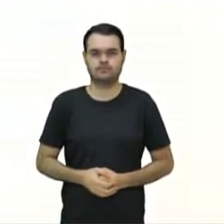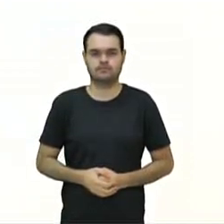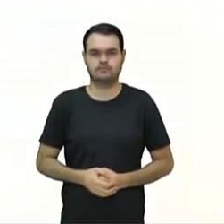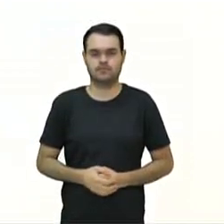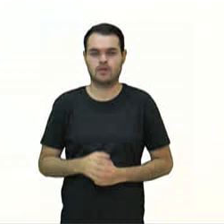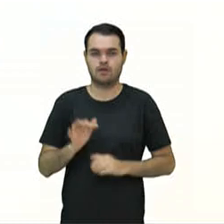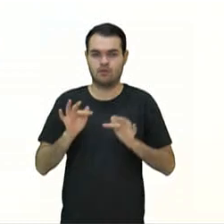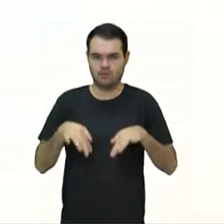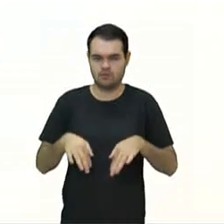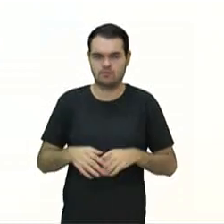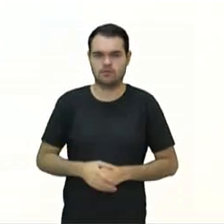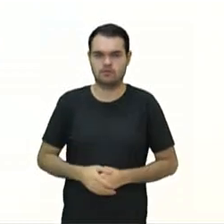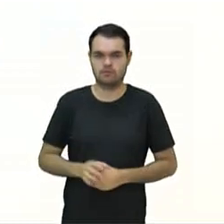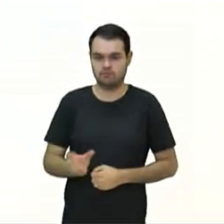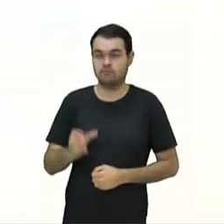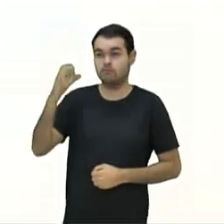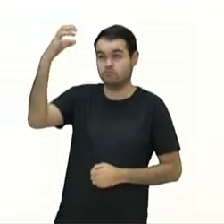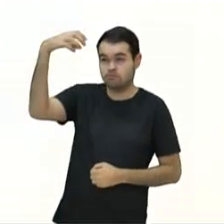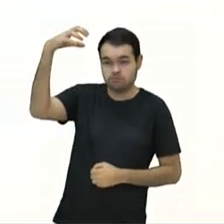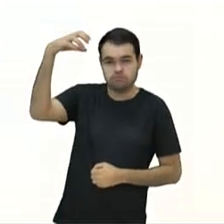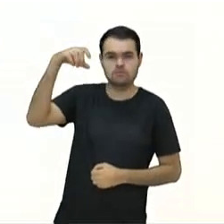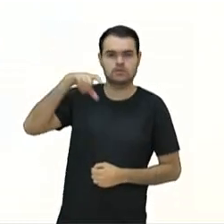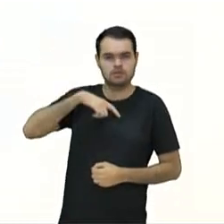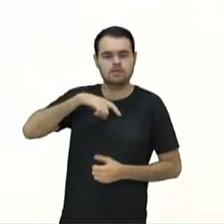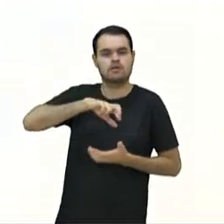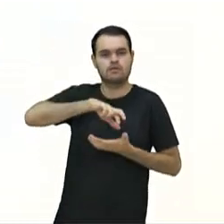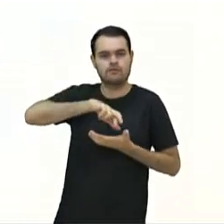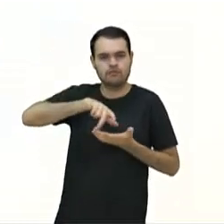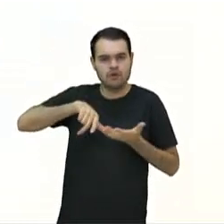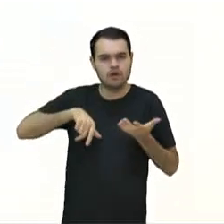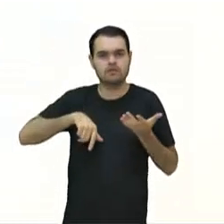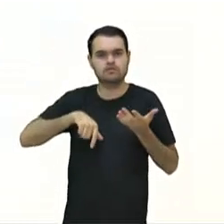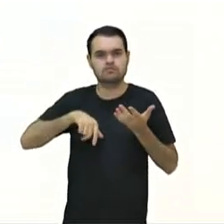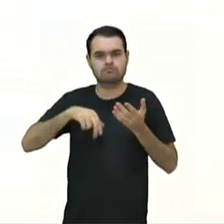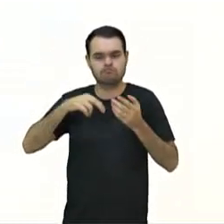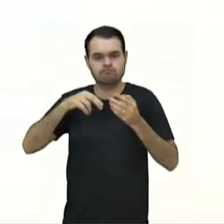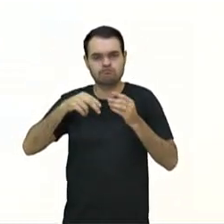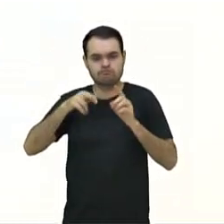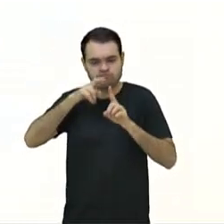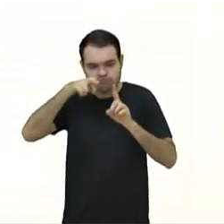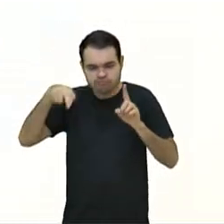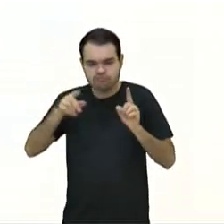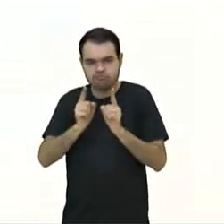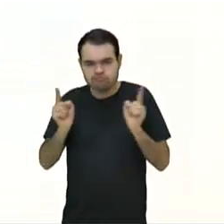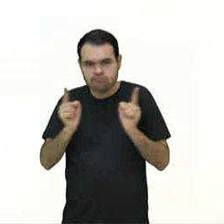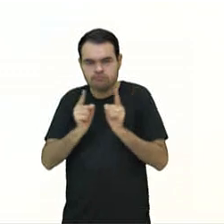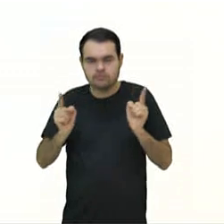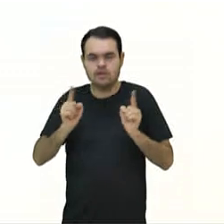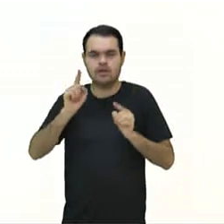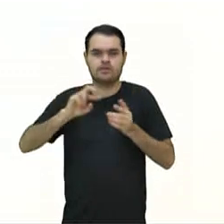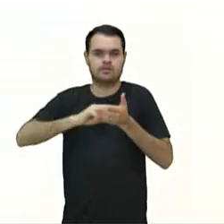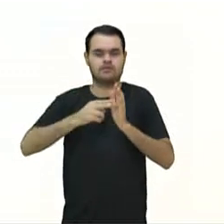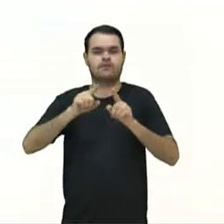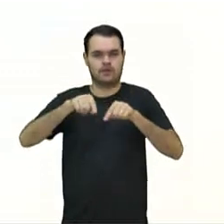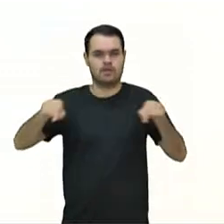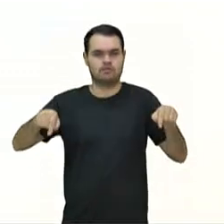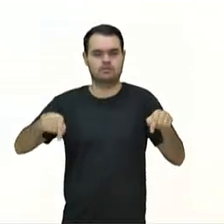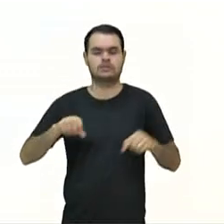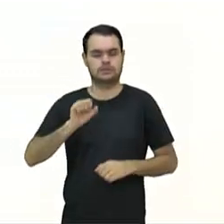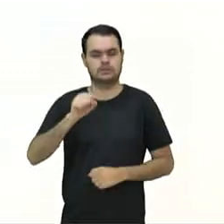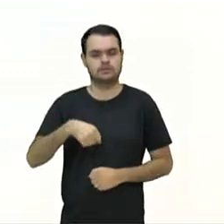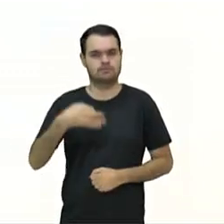A última, um chuveiro elétrico com várias resistências de tamanhos diferentes é um exemplo de resistor variável. Essa sim